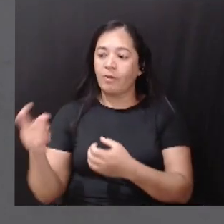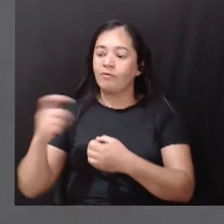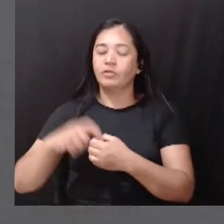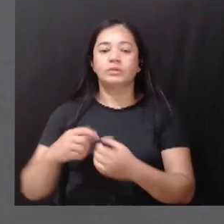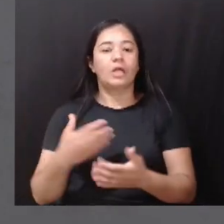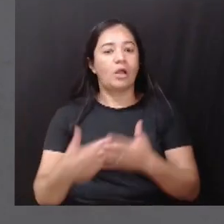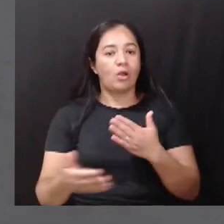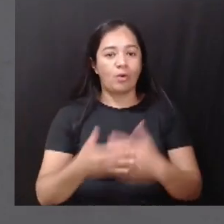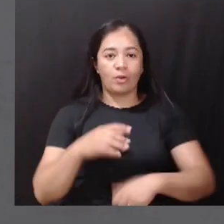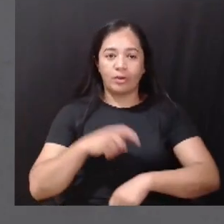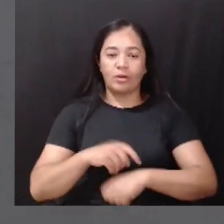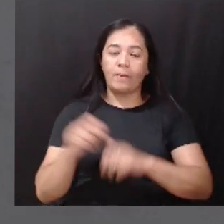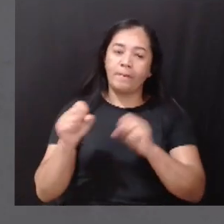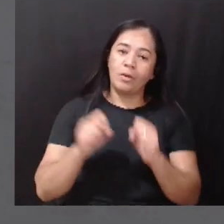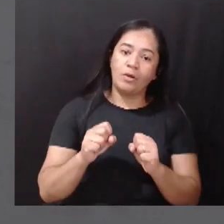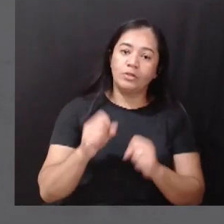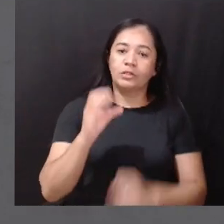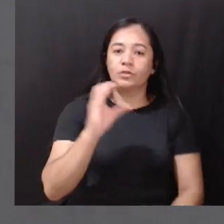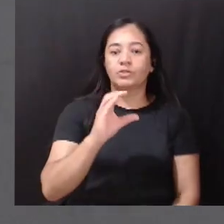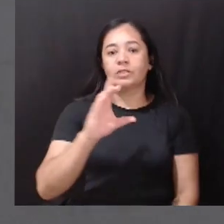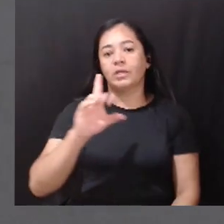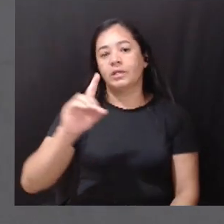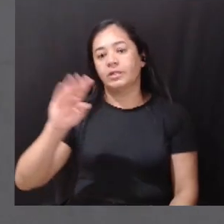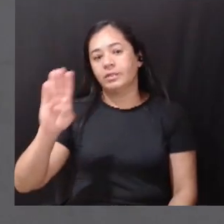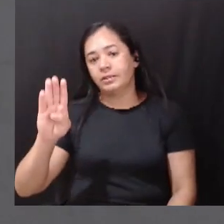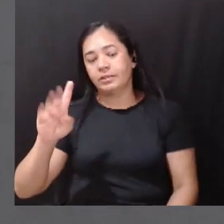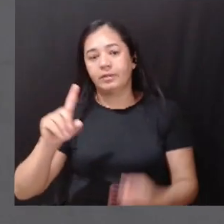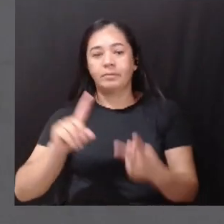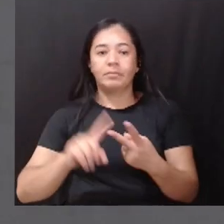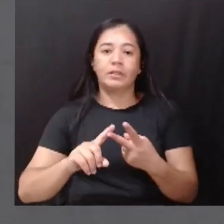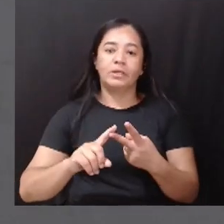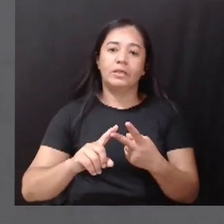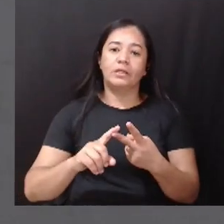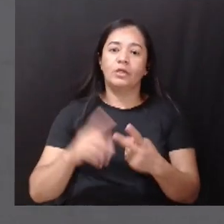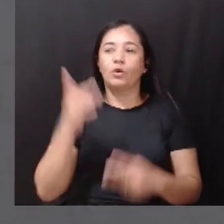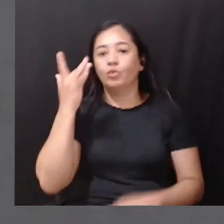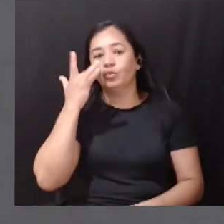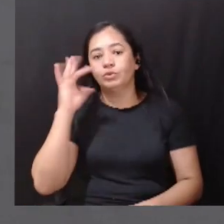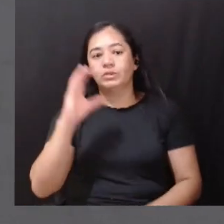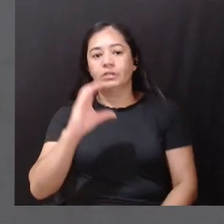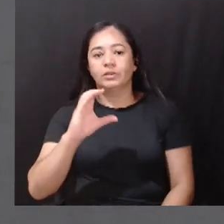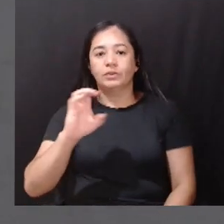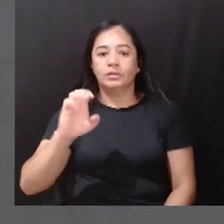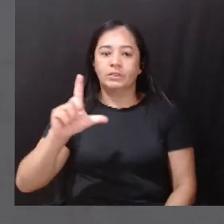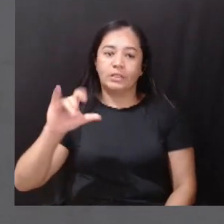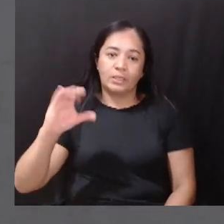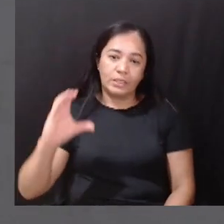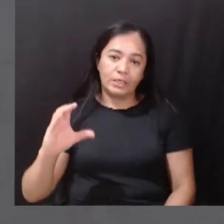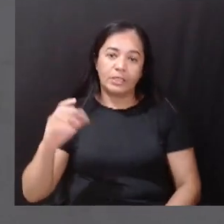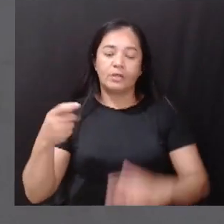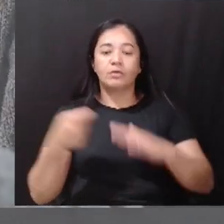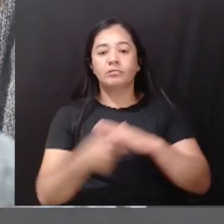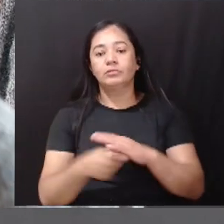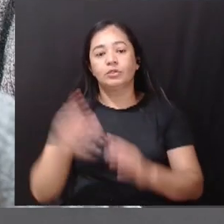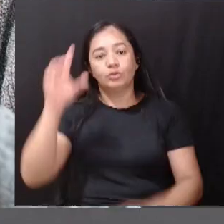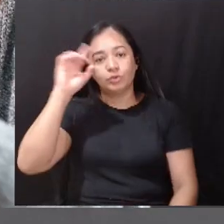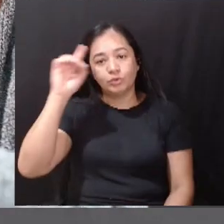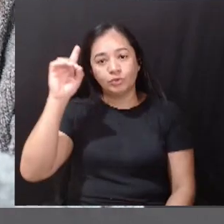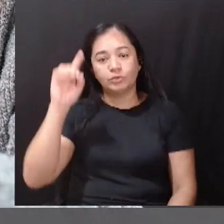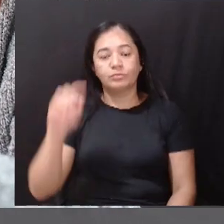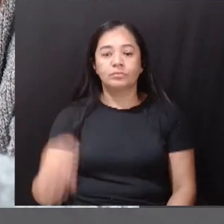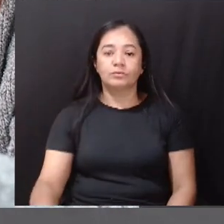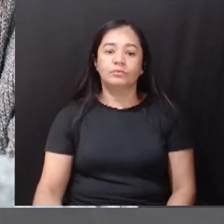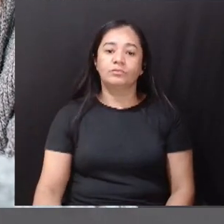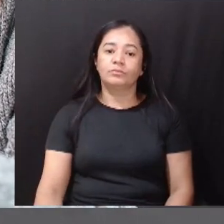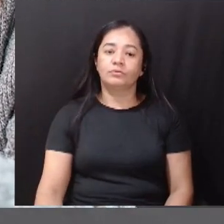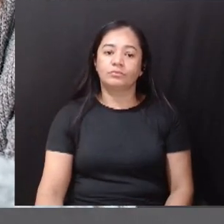E aí pode ser um CDB de liquidez diária, o Tesouro Selic, um fundo de liquidez diária. Aí todos eles